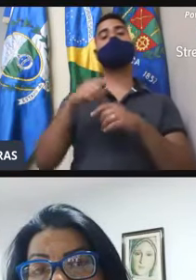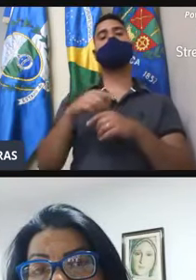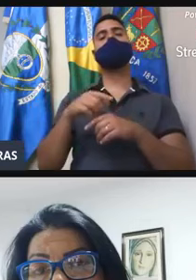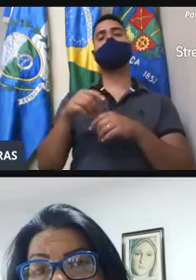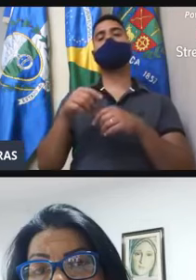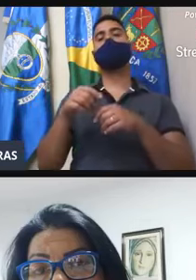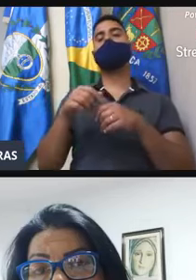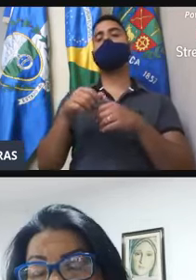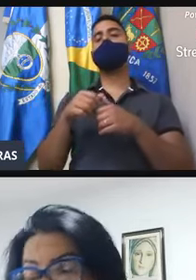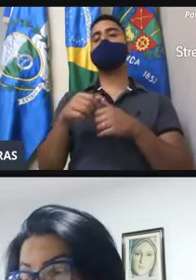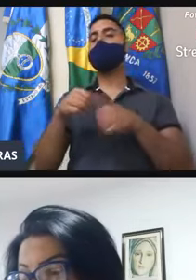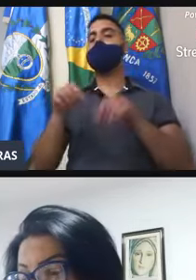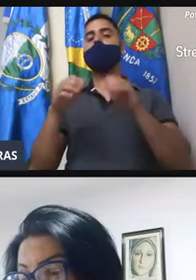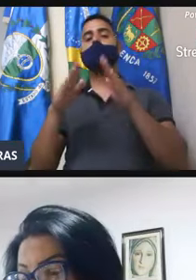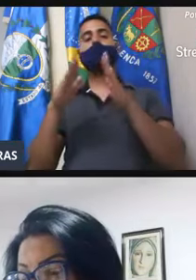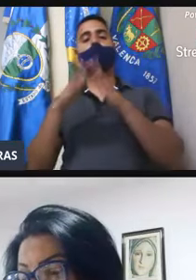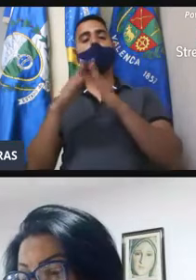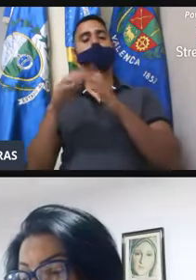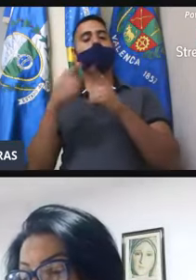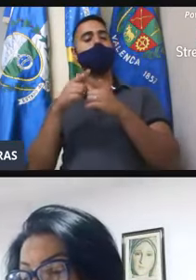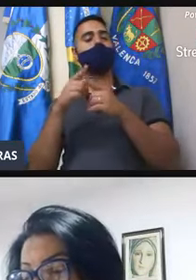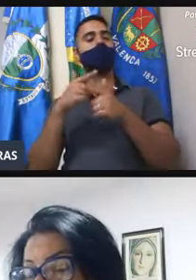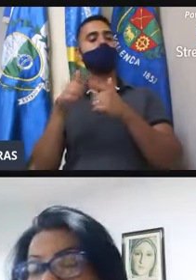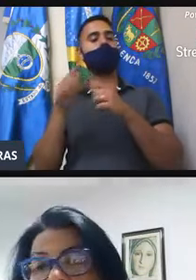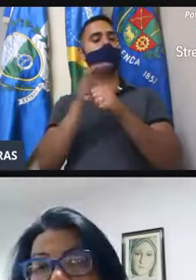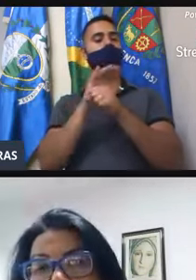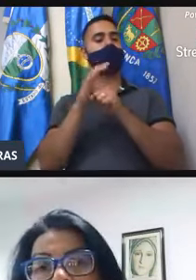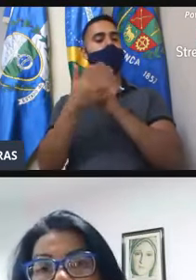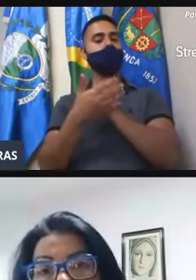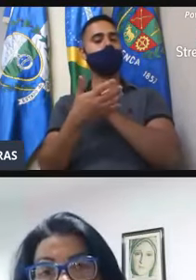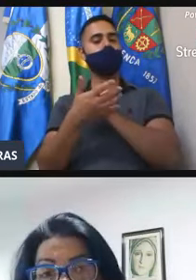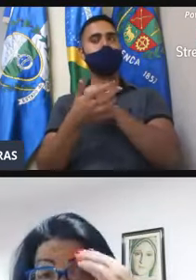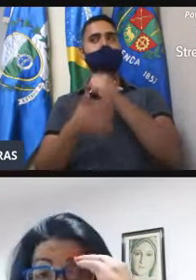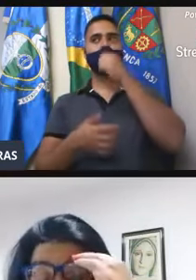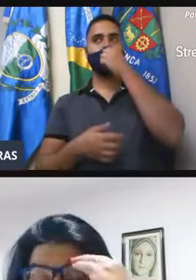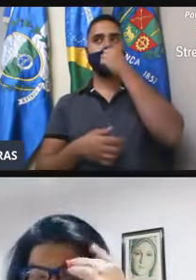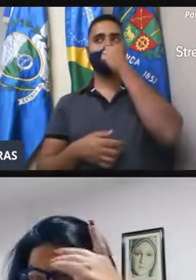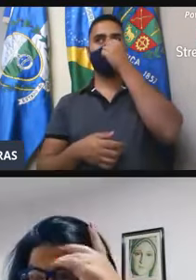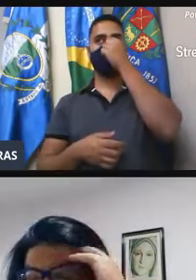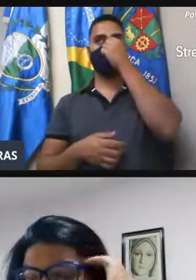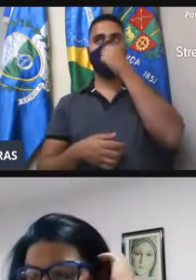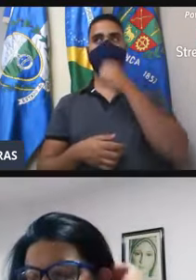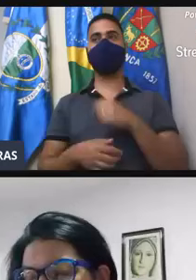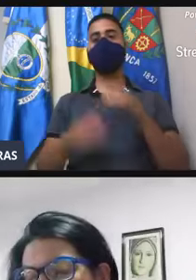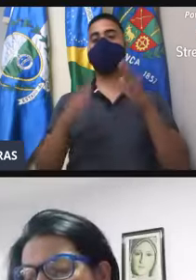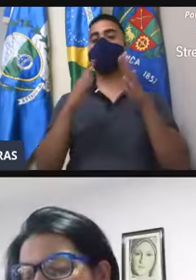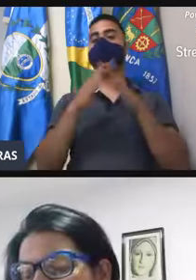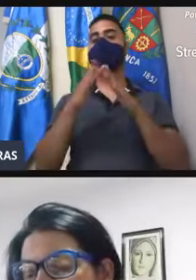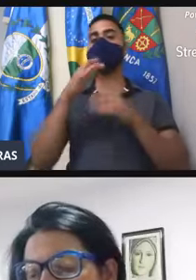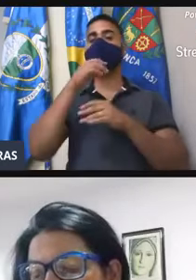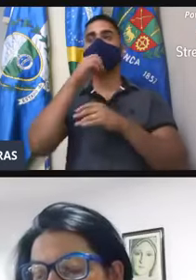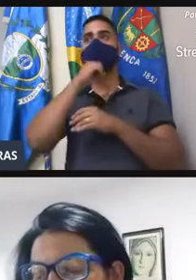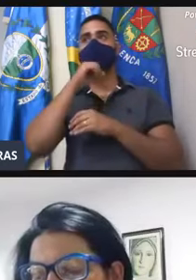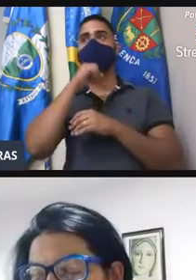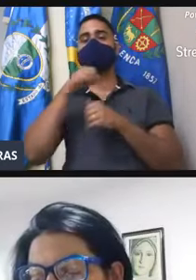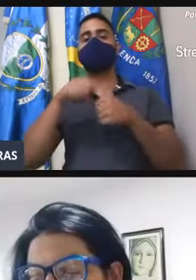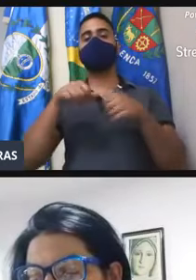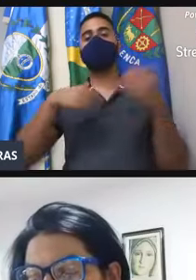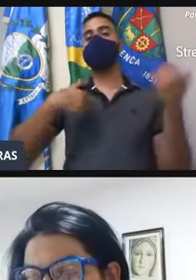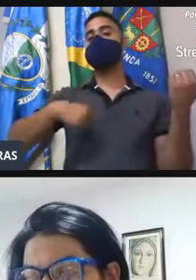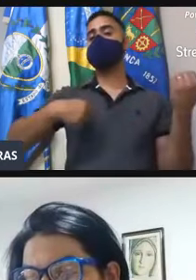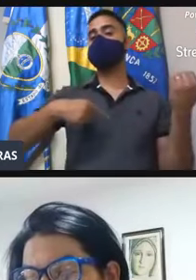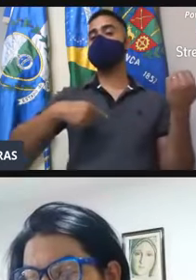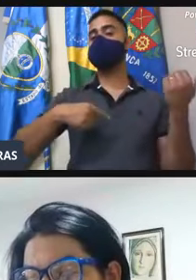estão em casa devido à pandemia. E o Lar dos Velhos de Conservatória, através